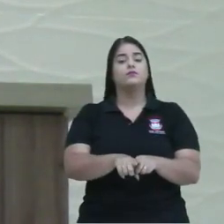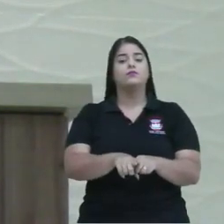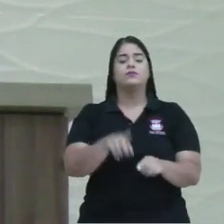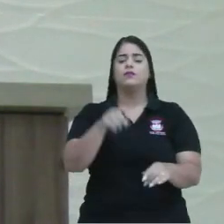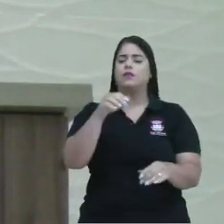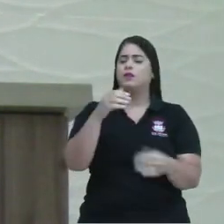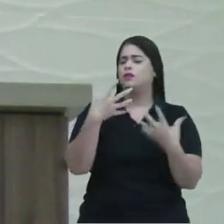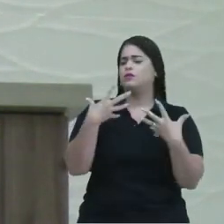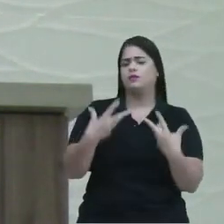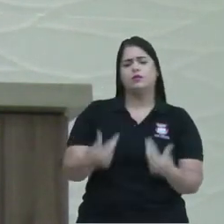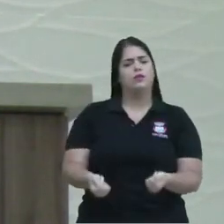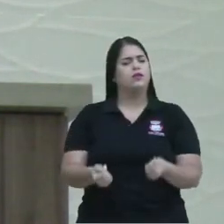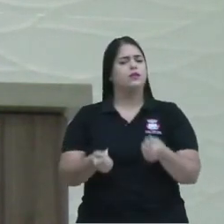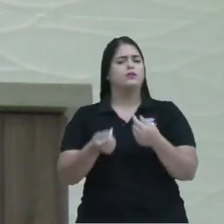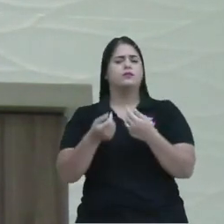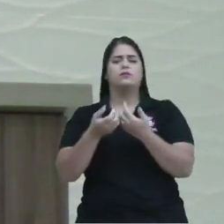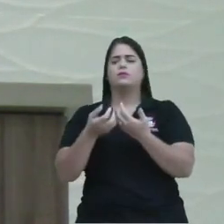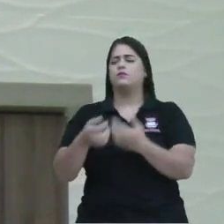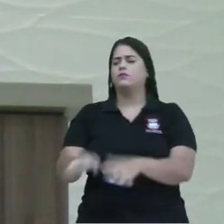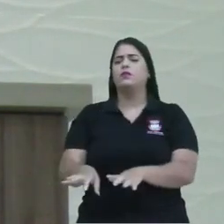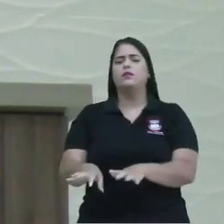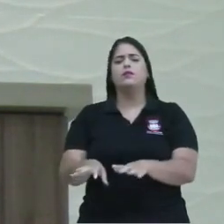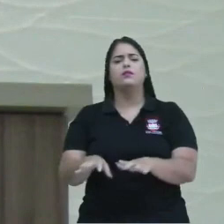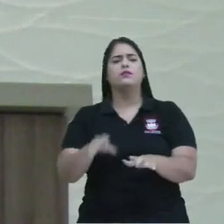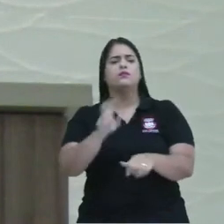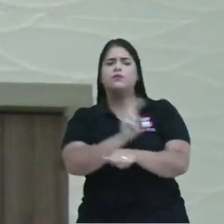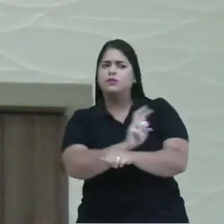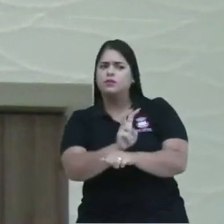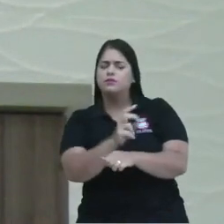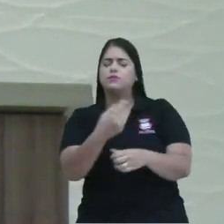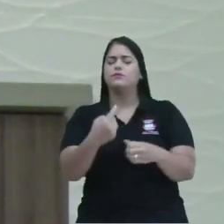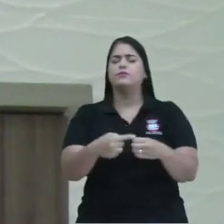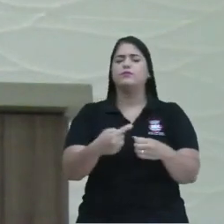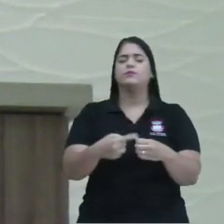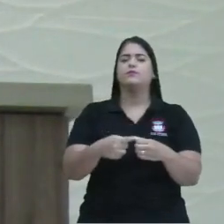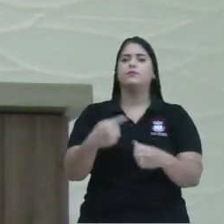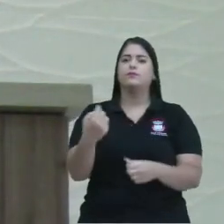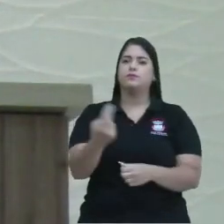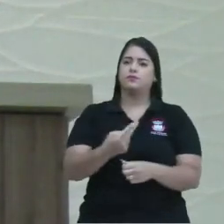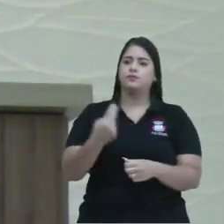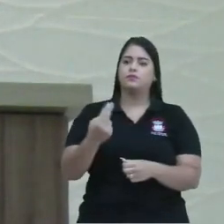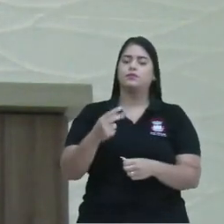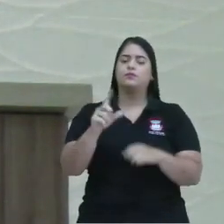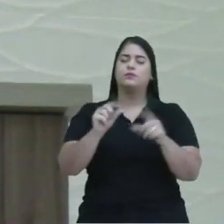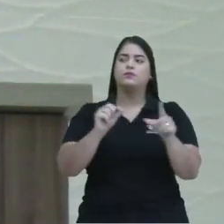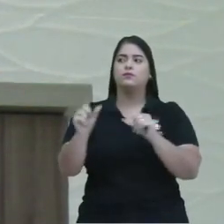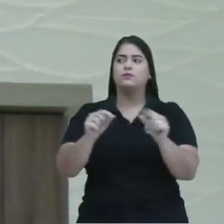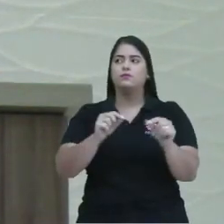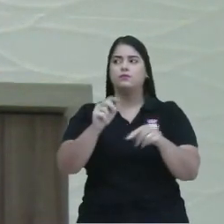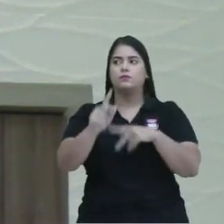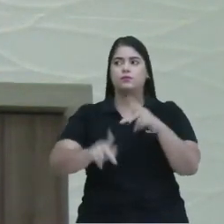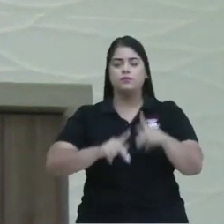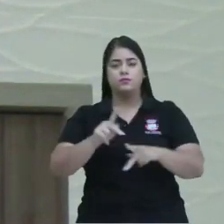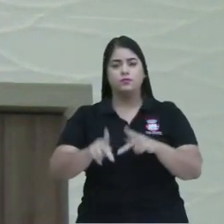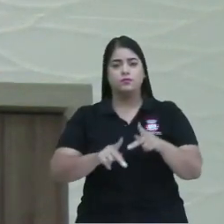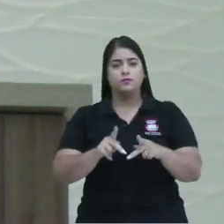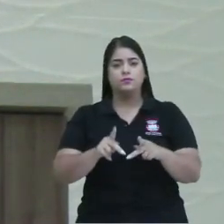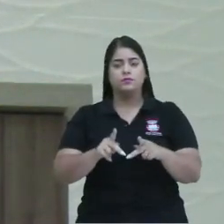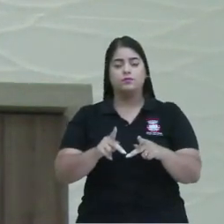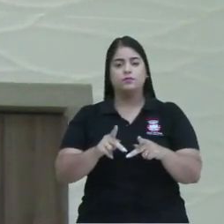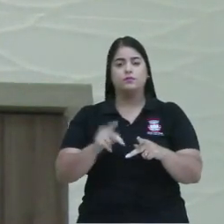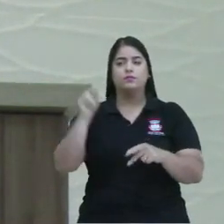e fiscalizar o município. Se nós somos escolhidos pelo povo,